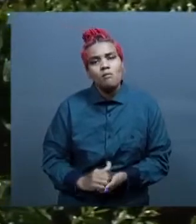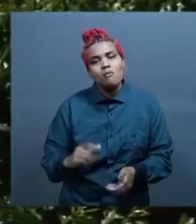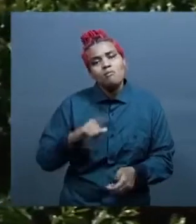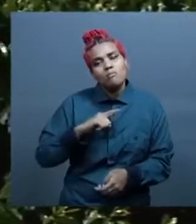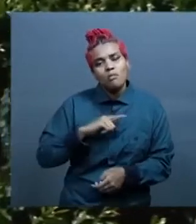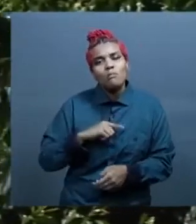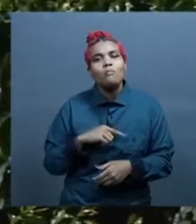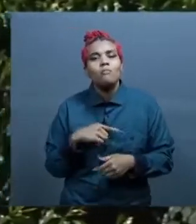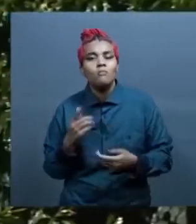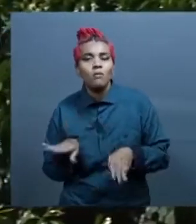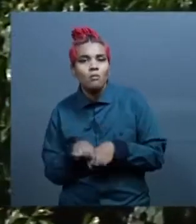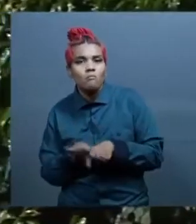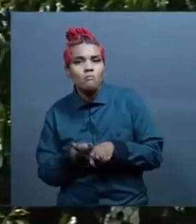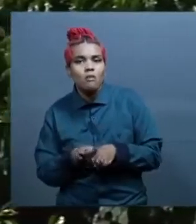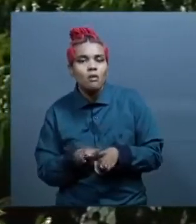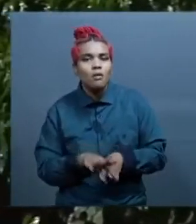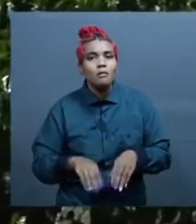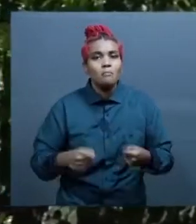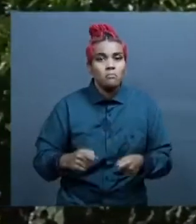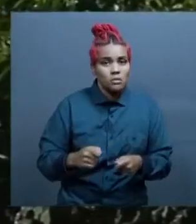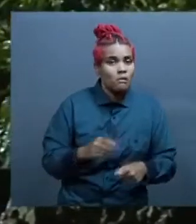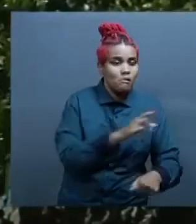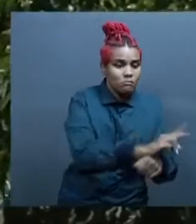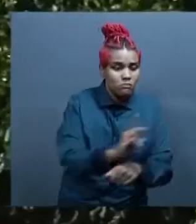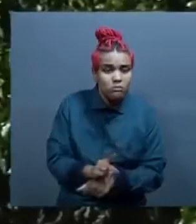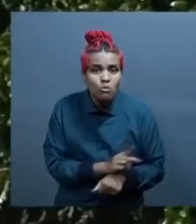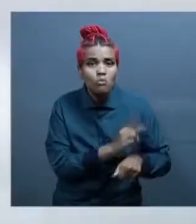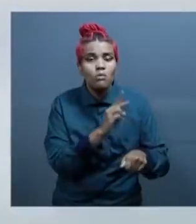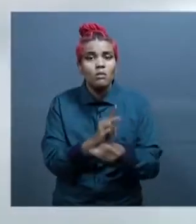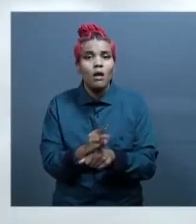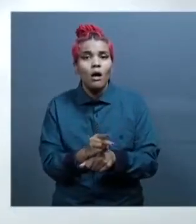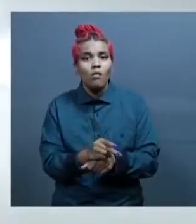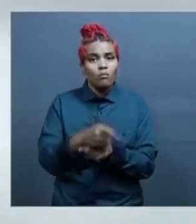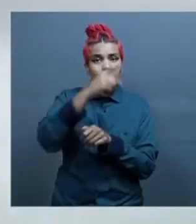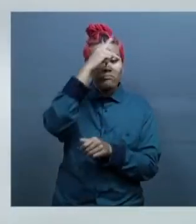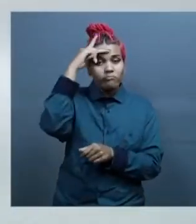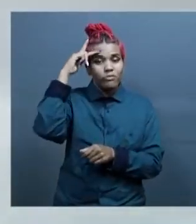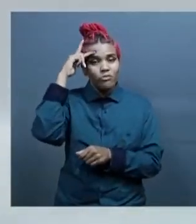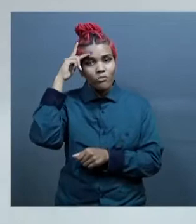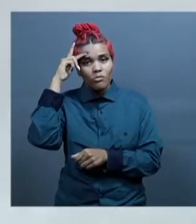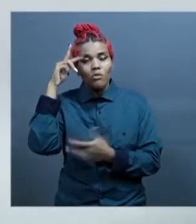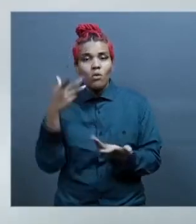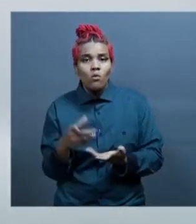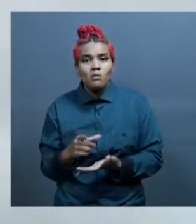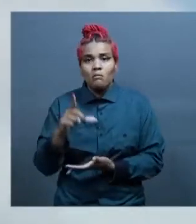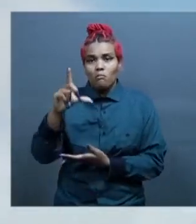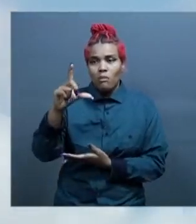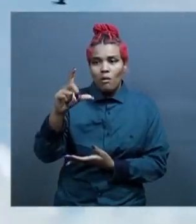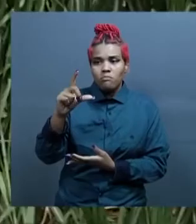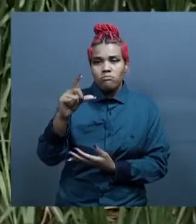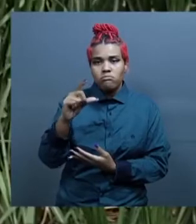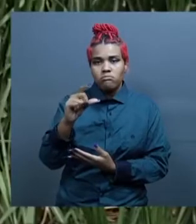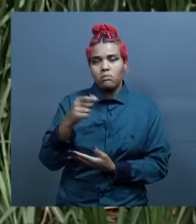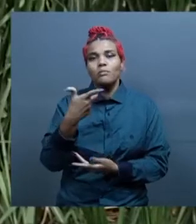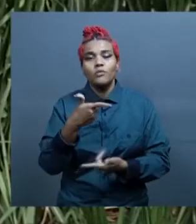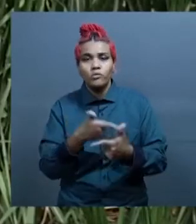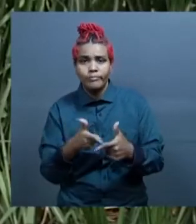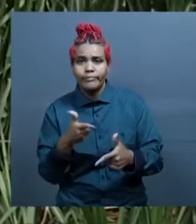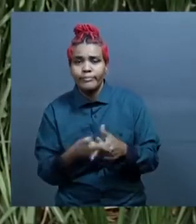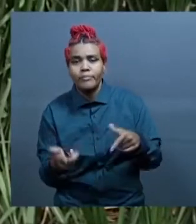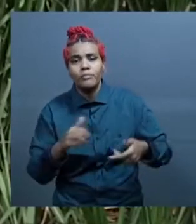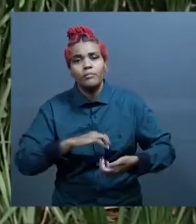o maior cuidado com o manejo por parte dos produtores poderia ajudar a minimizar os problemas hoje essa